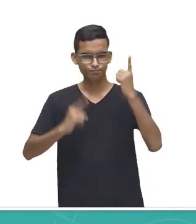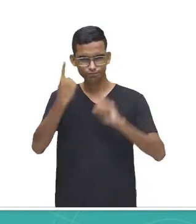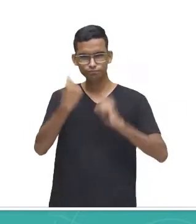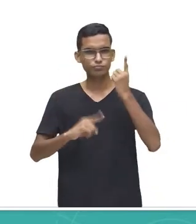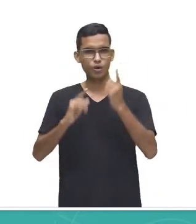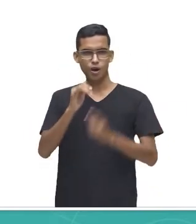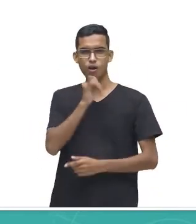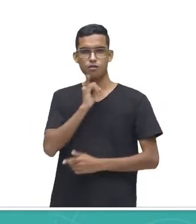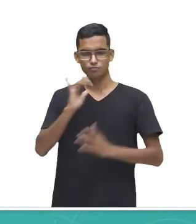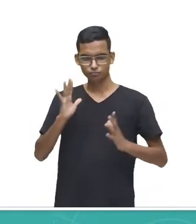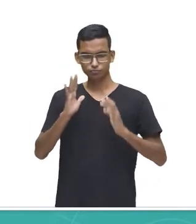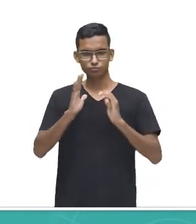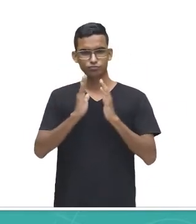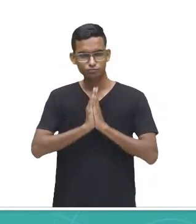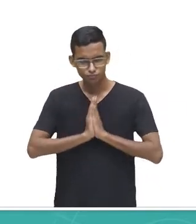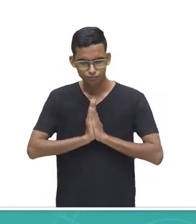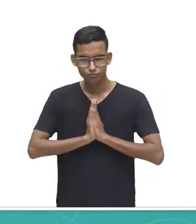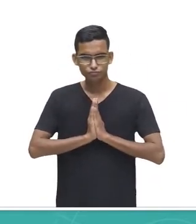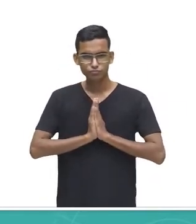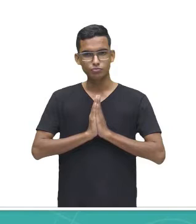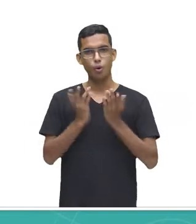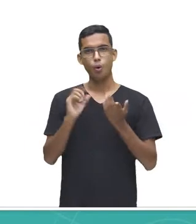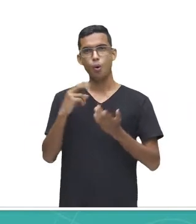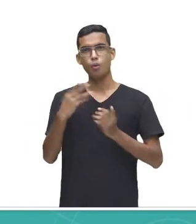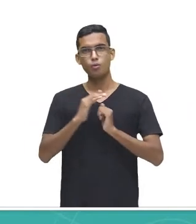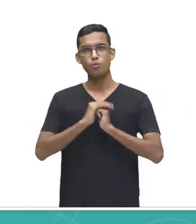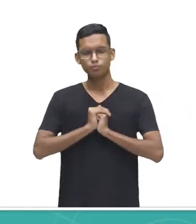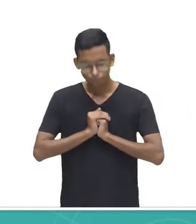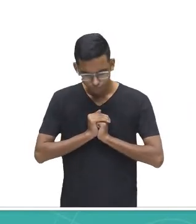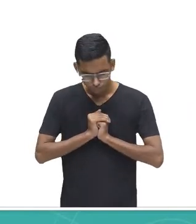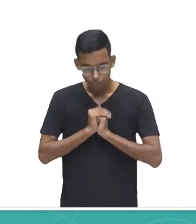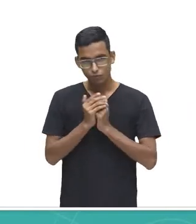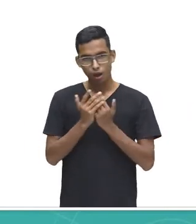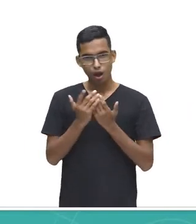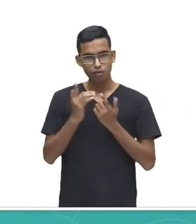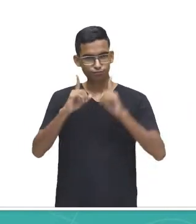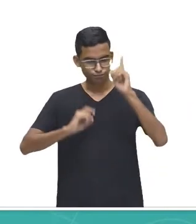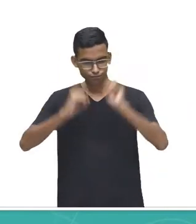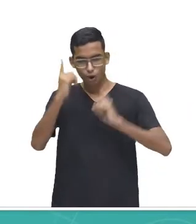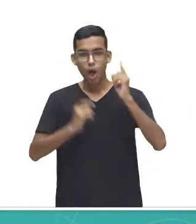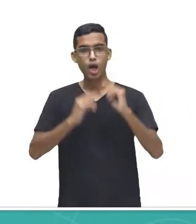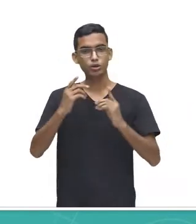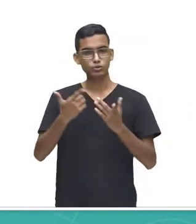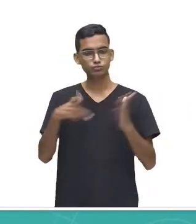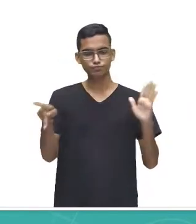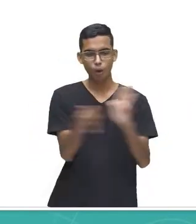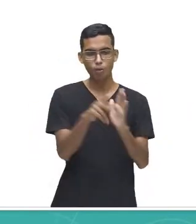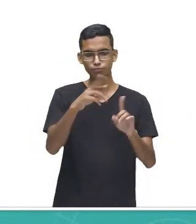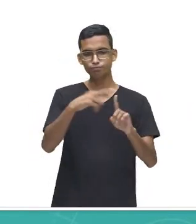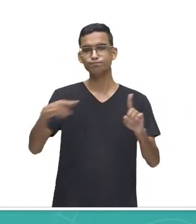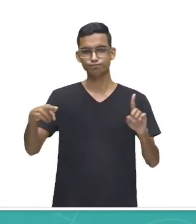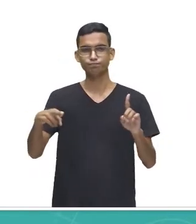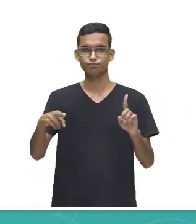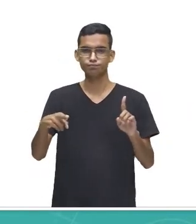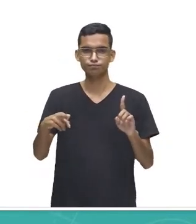Isto são gestos de religiões. Então, é uma forma deste fenômeno se